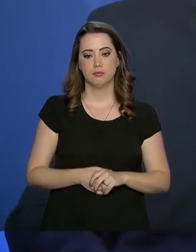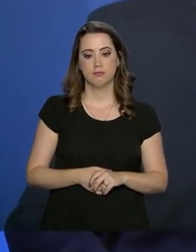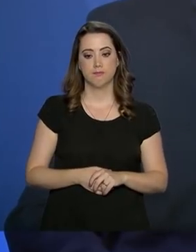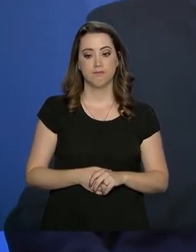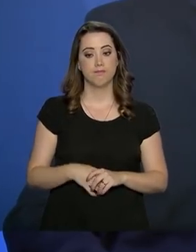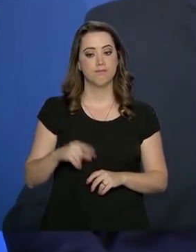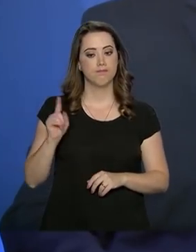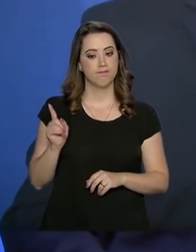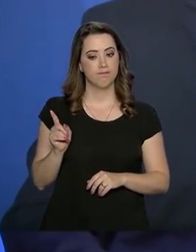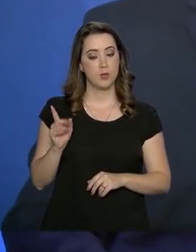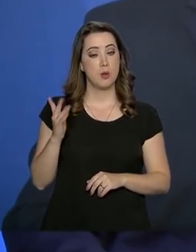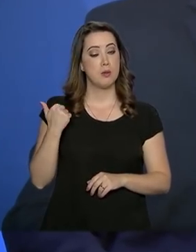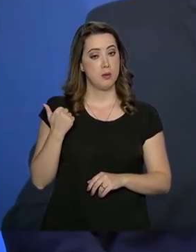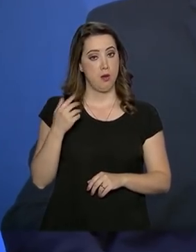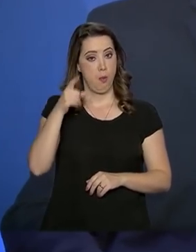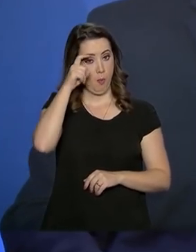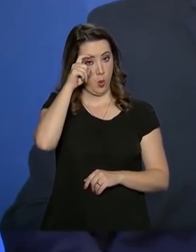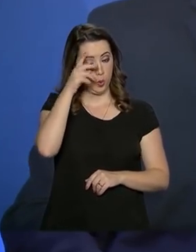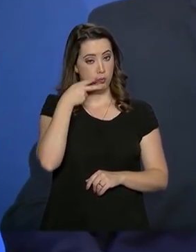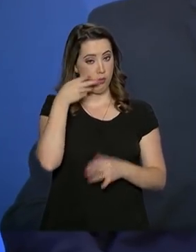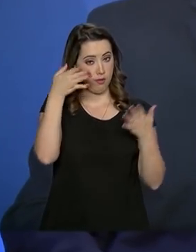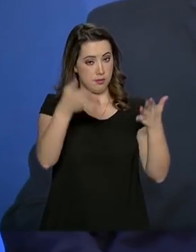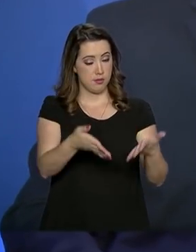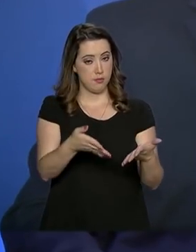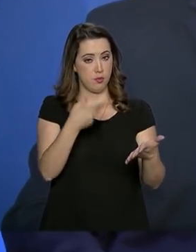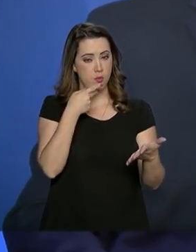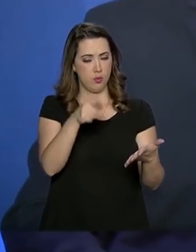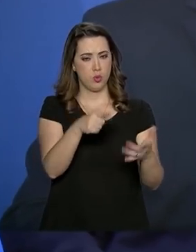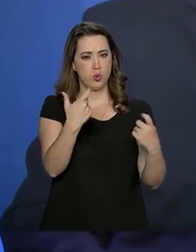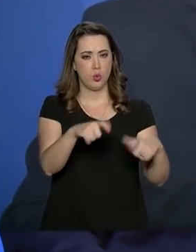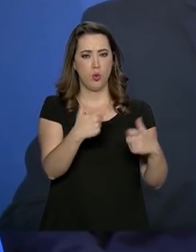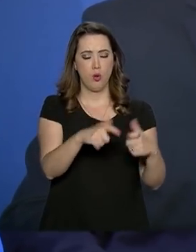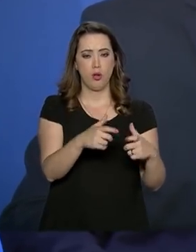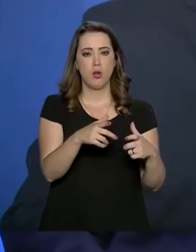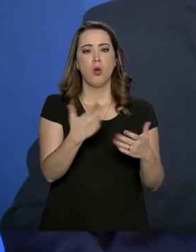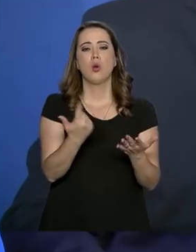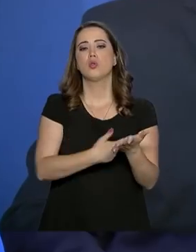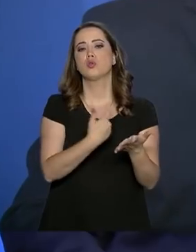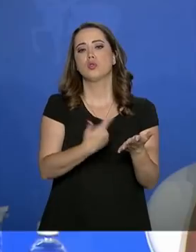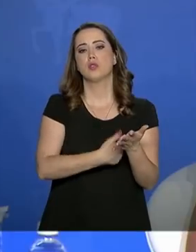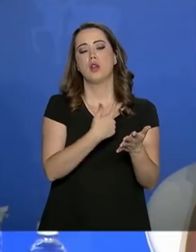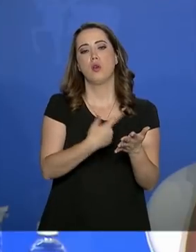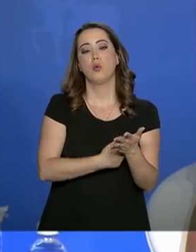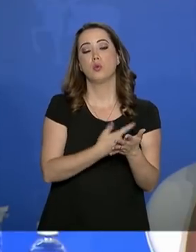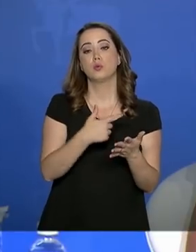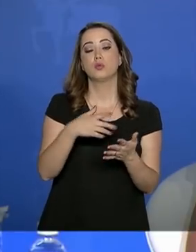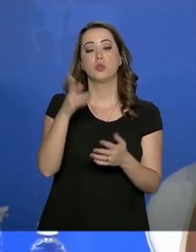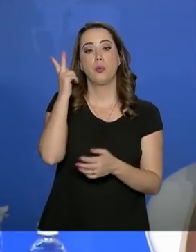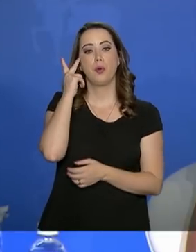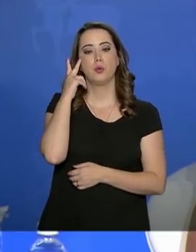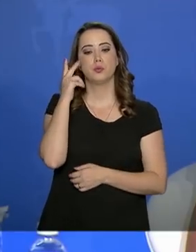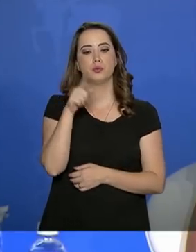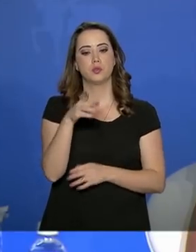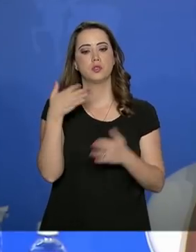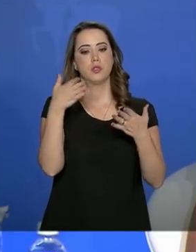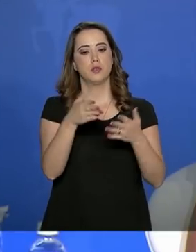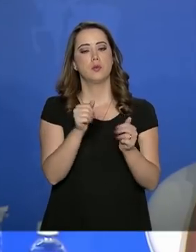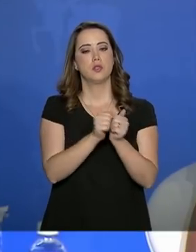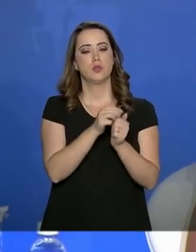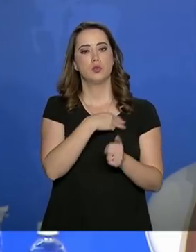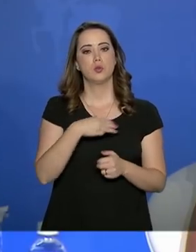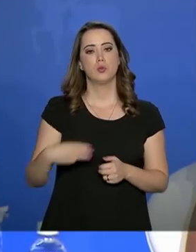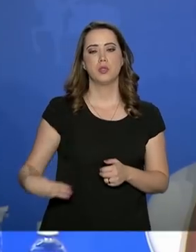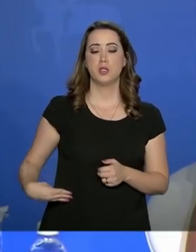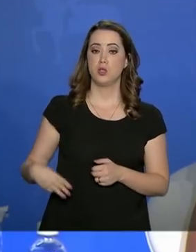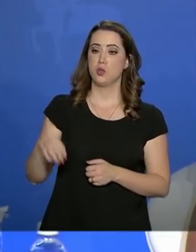Sérgio moro participou de um debate sobre combate à corrupção na sede do Jornal Estado de São Paulo que contou com a presença do Ministro do